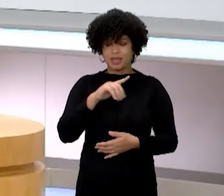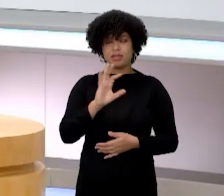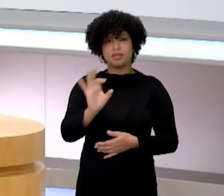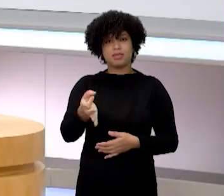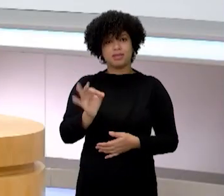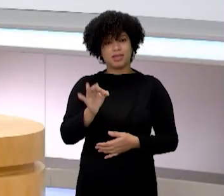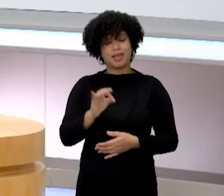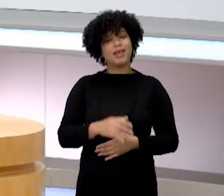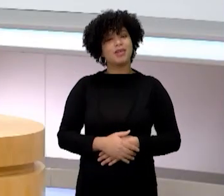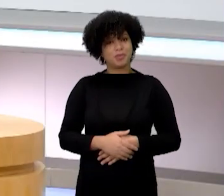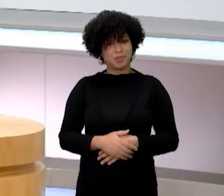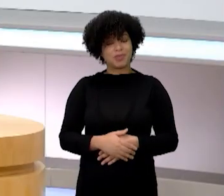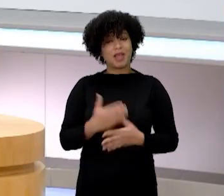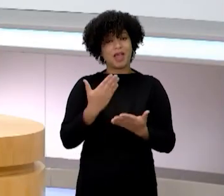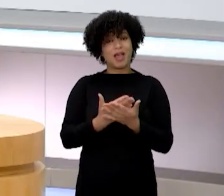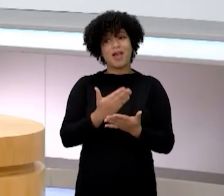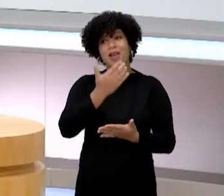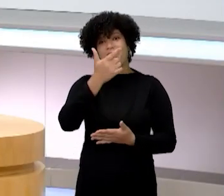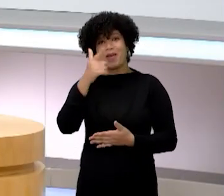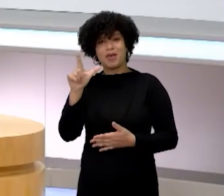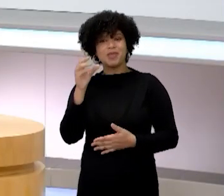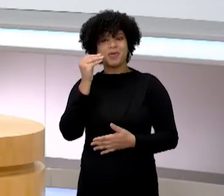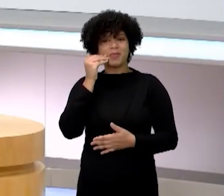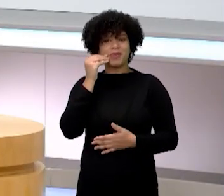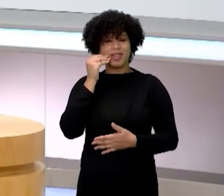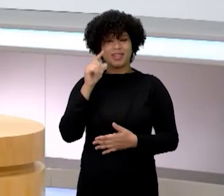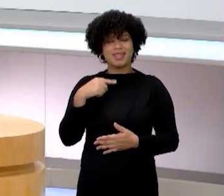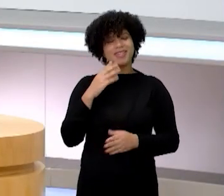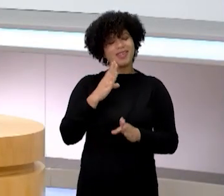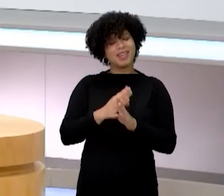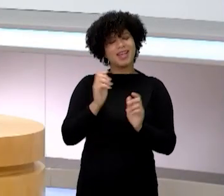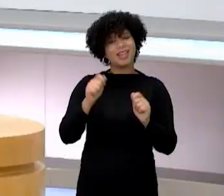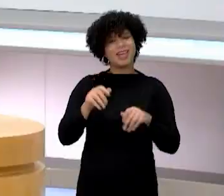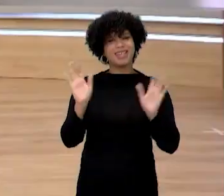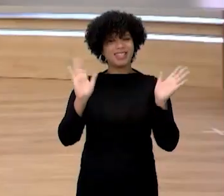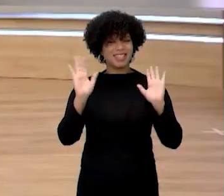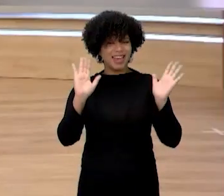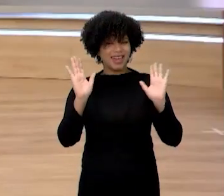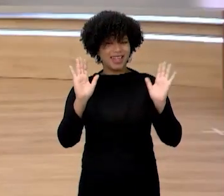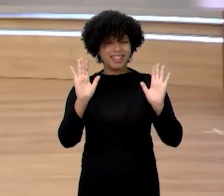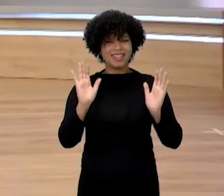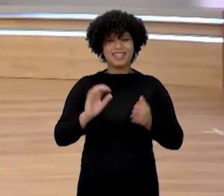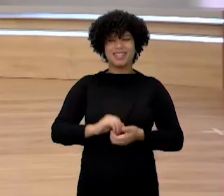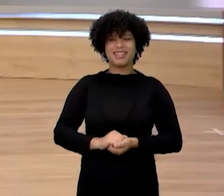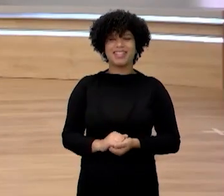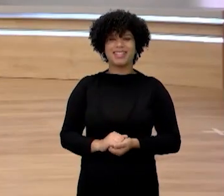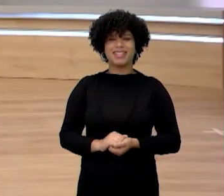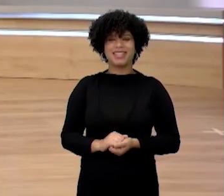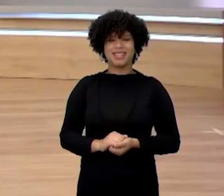a gente se encontra aí numa próxima oportunidade. Até mais, gente. Tchau, pessoal!